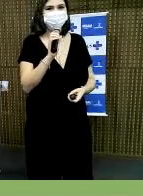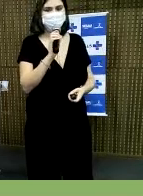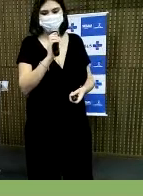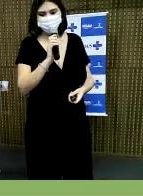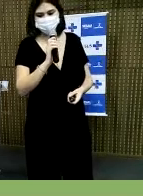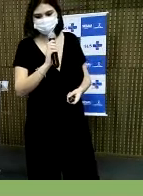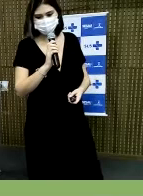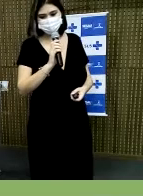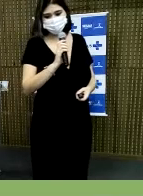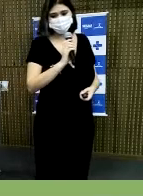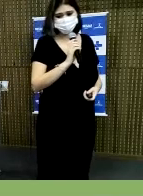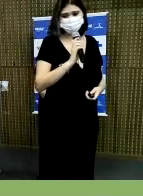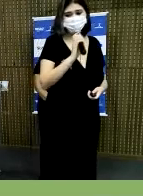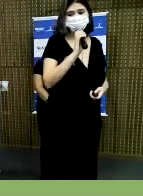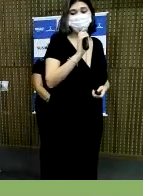nossa unidade.